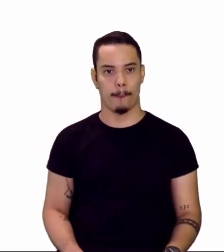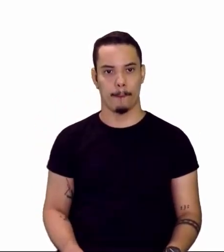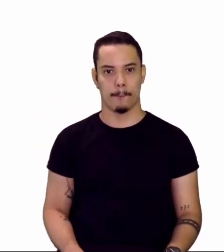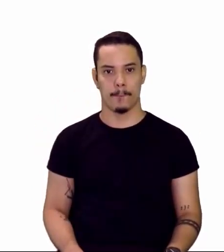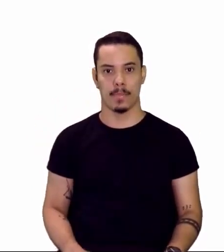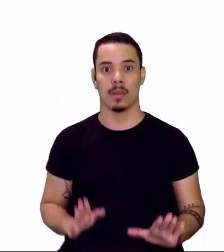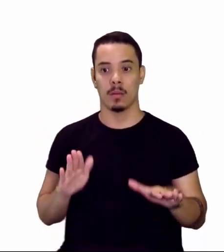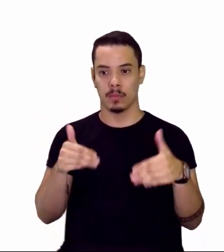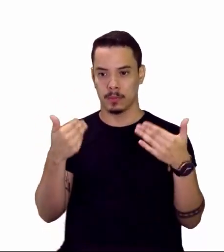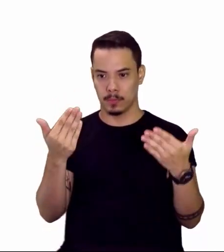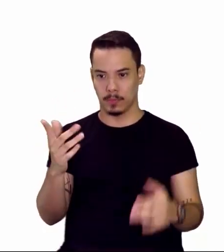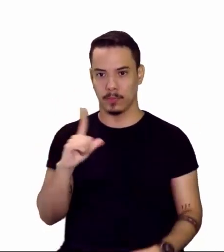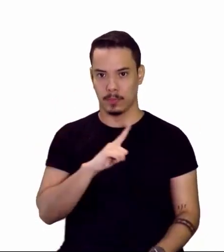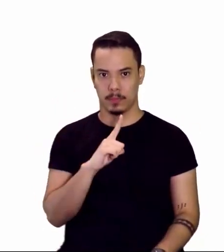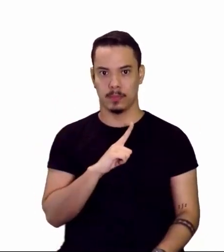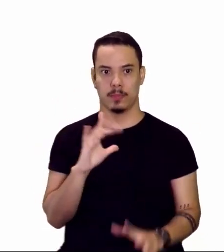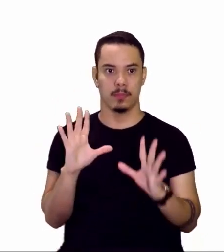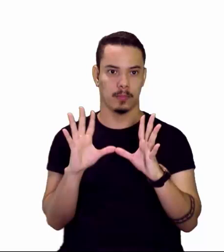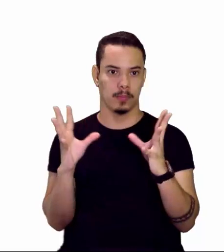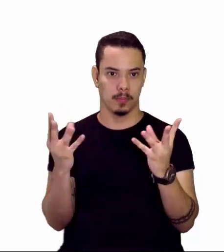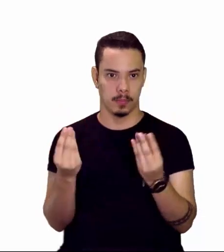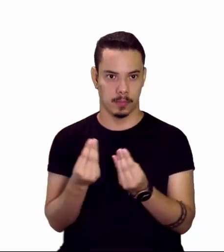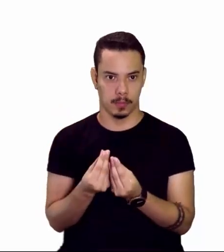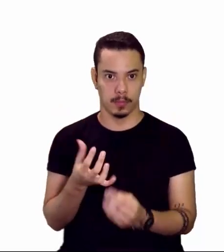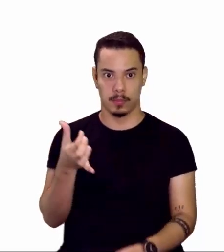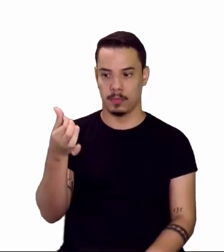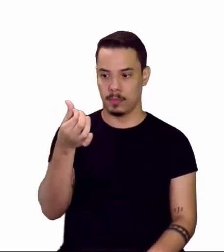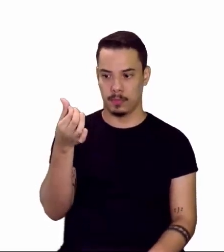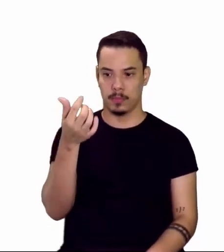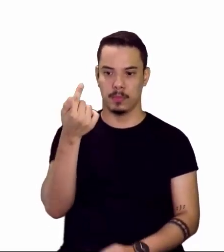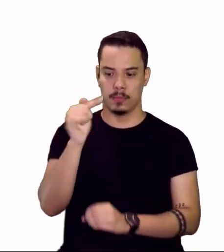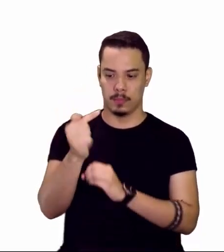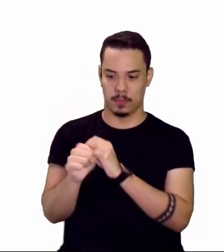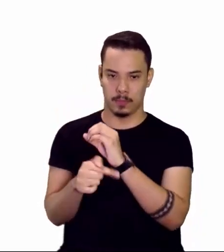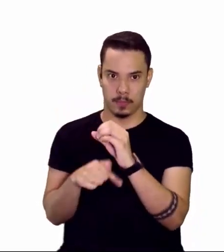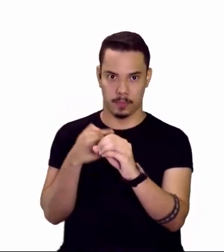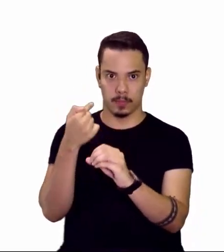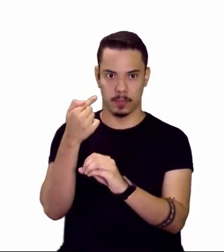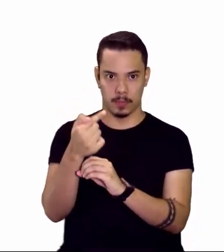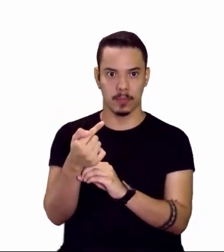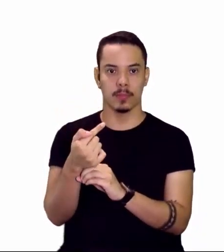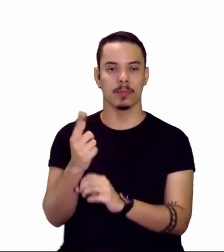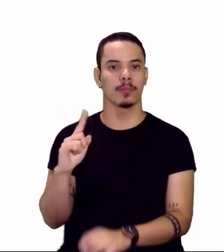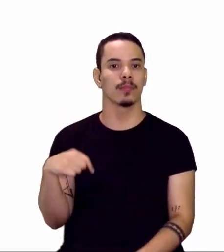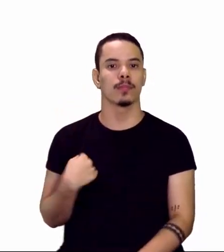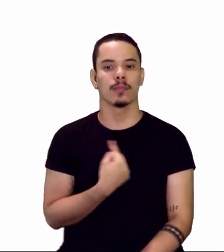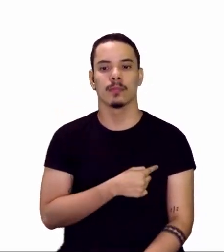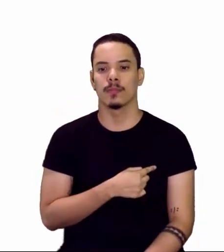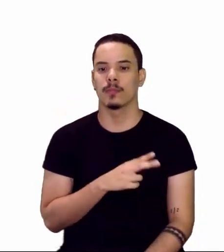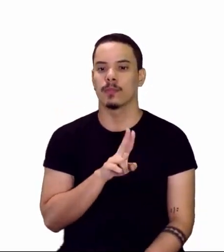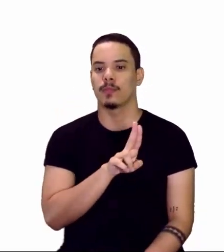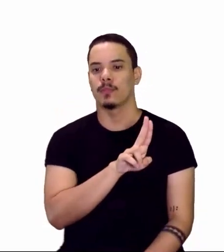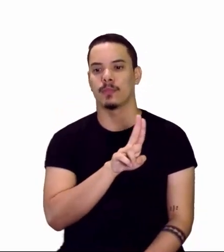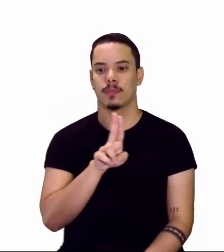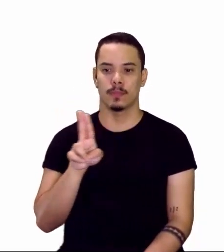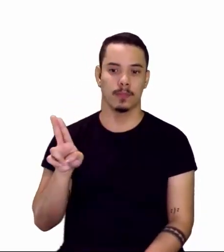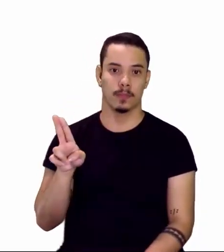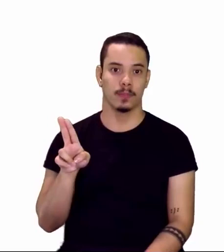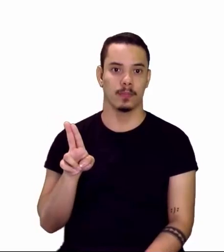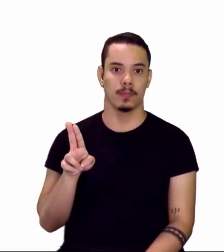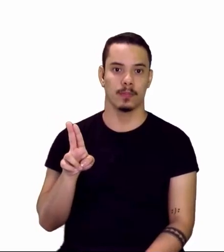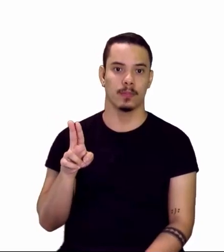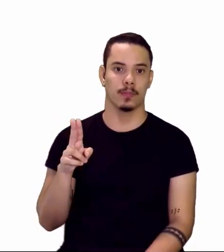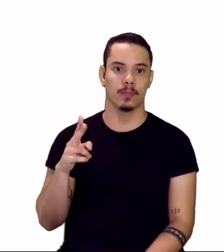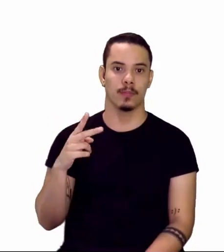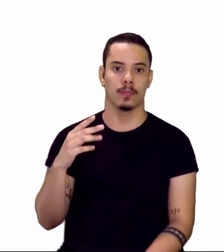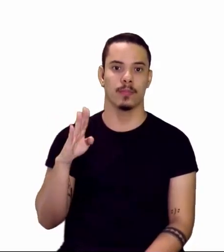Quando temos uma molécula com 6 átomos, nós chamamos uma molécula